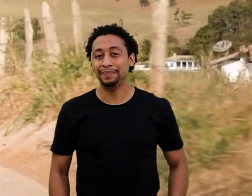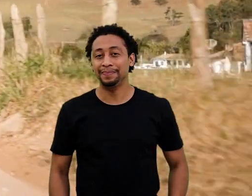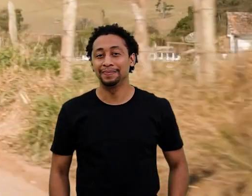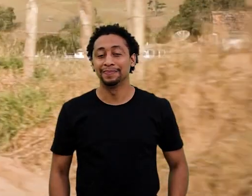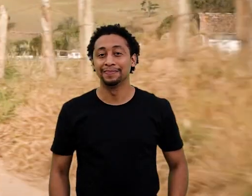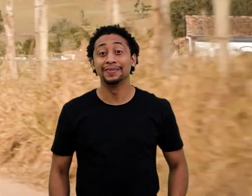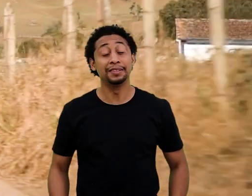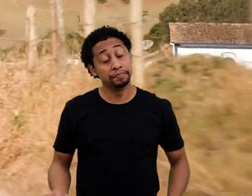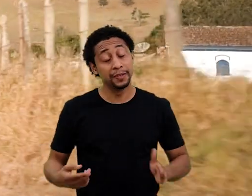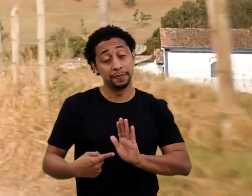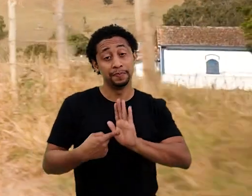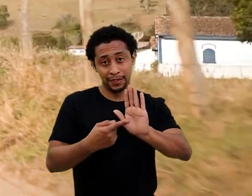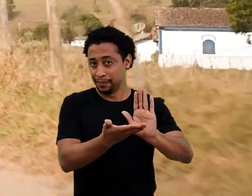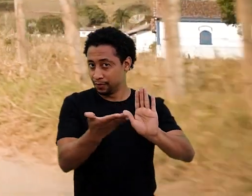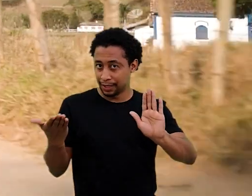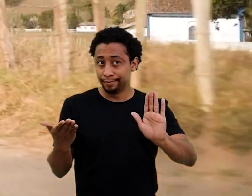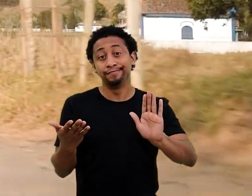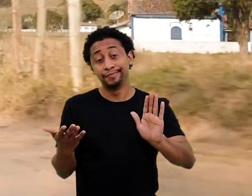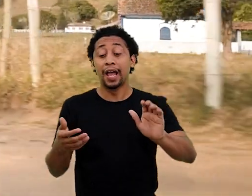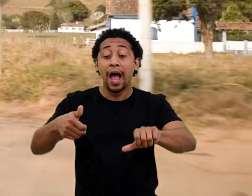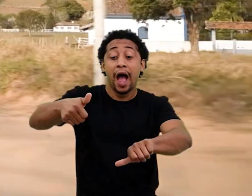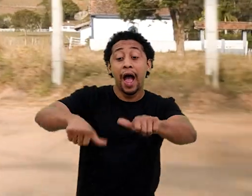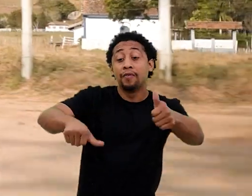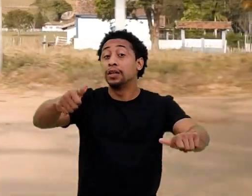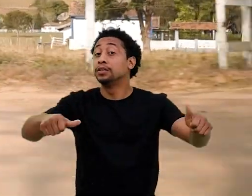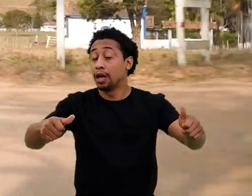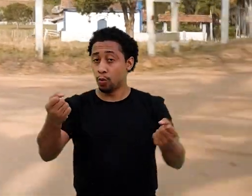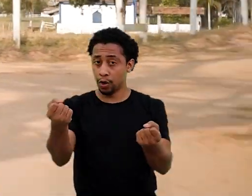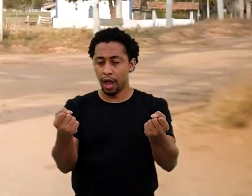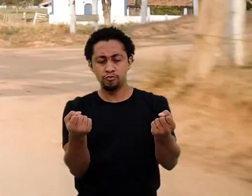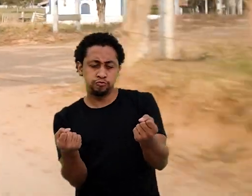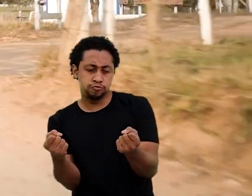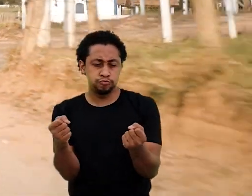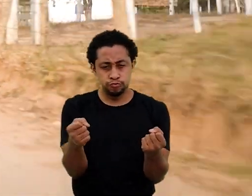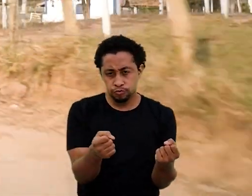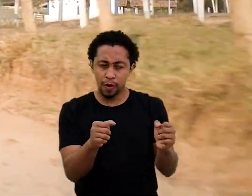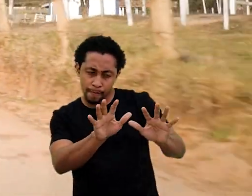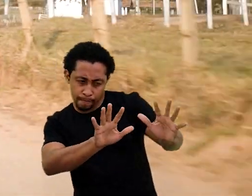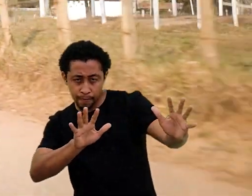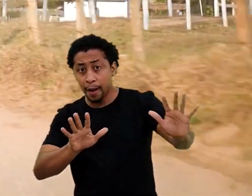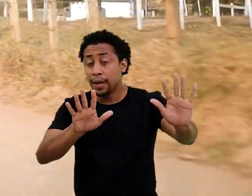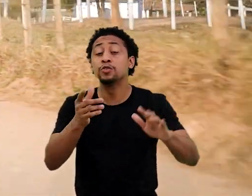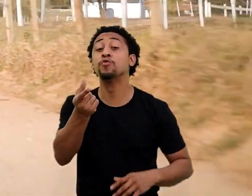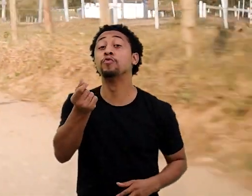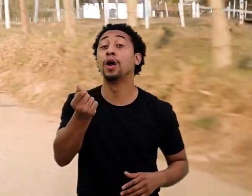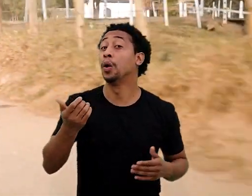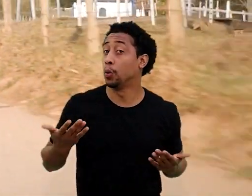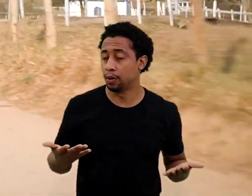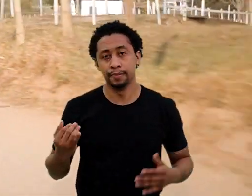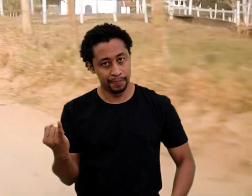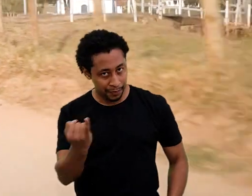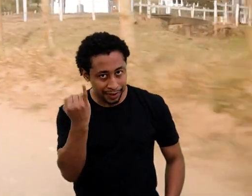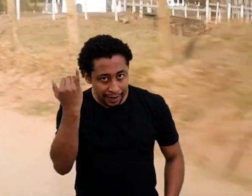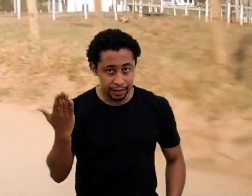Como eu falei na apresentação, não dá para avaliar um carro sem saber o preço dele, né? Então, quando vocês estiverem assistindo o vídeo, vocês vão ver ali os